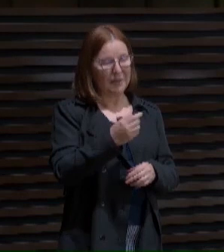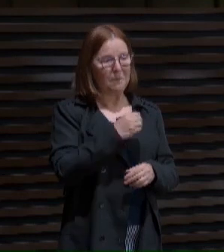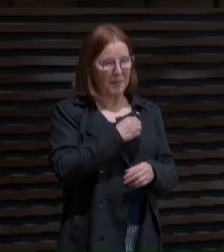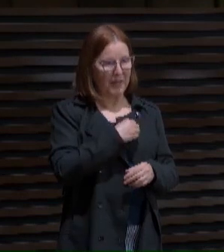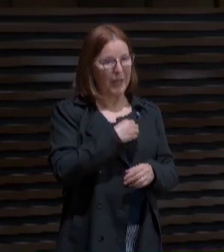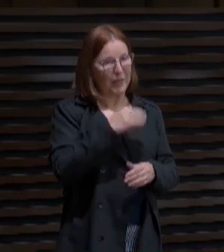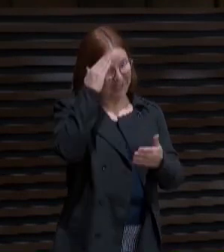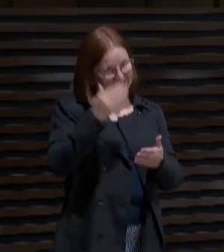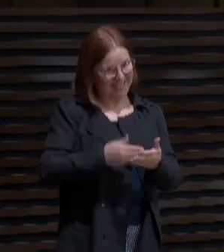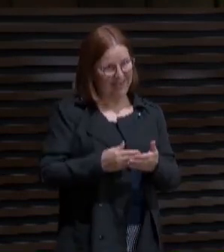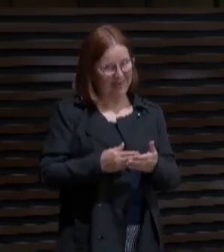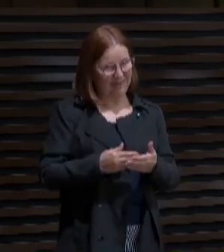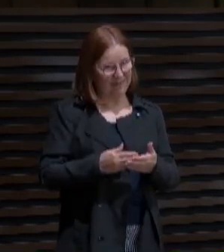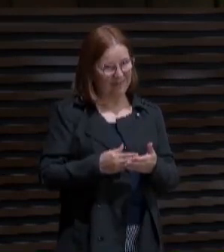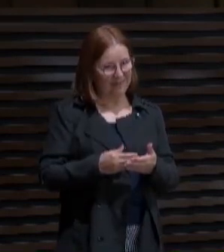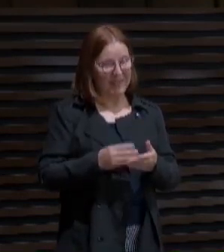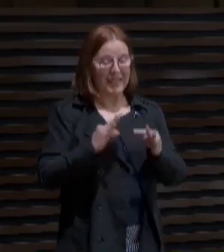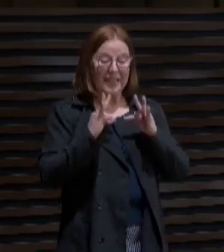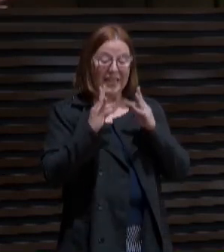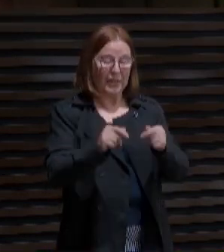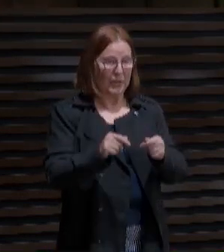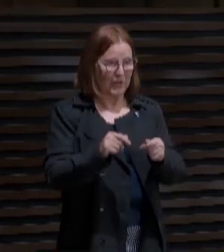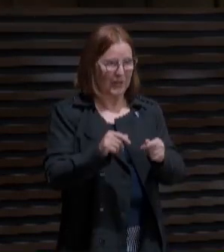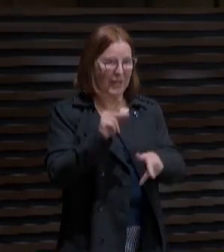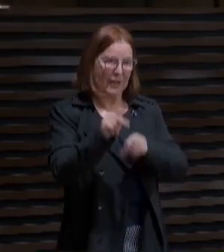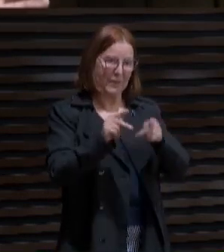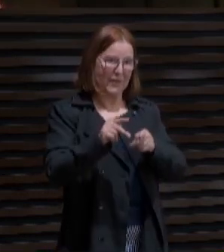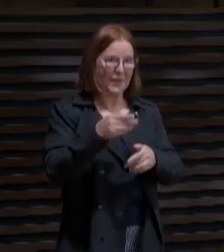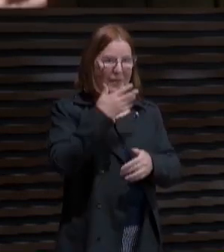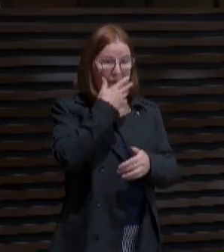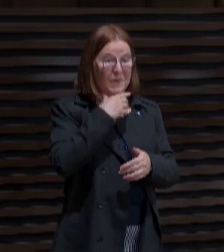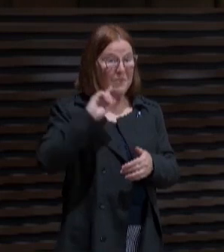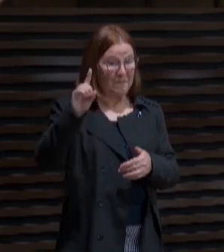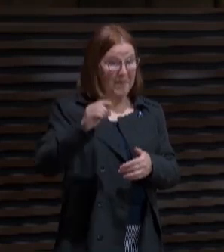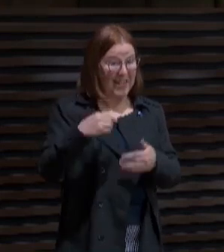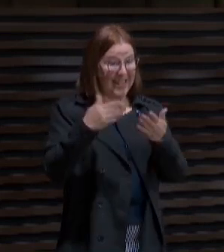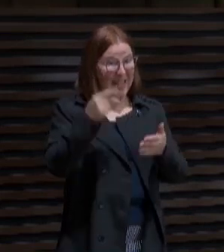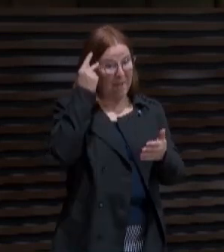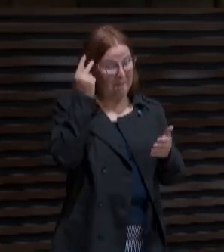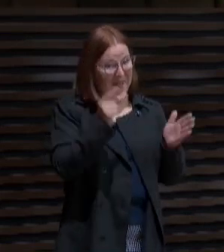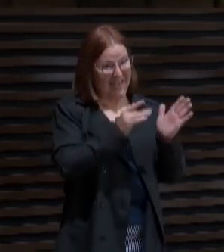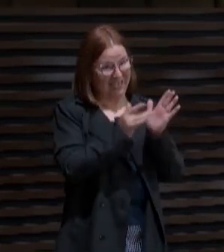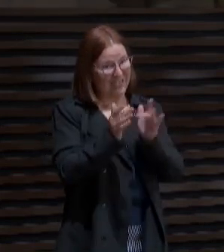E a todos aqueles a quem o Pai dá a Jesus e atrai nele.